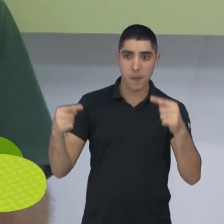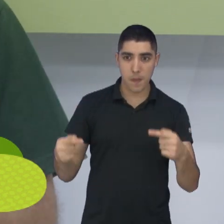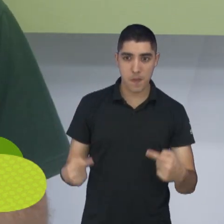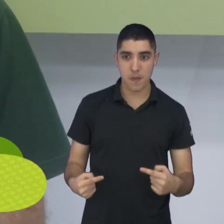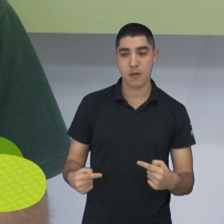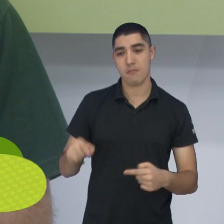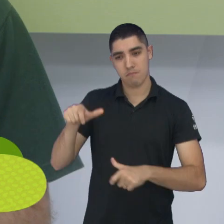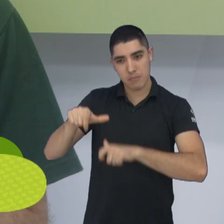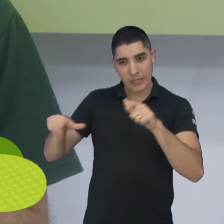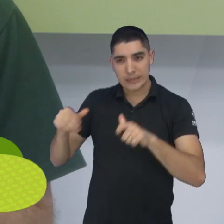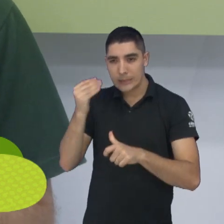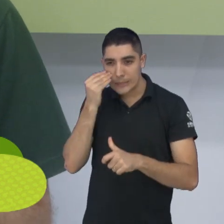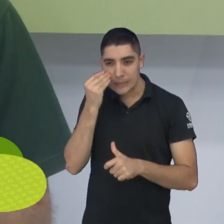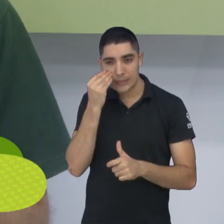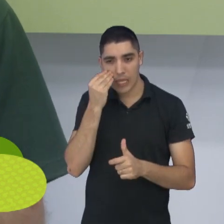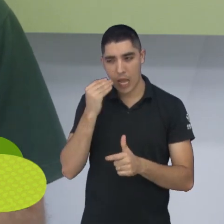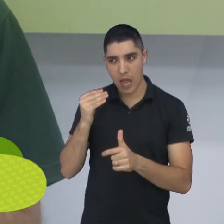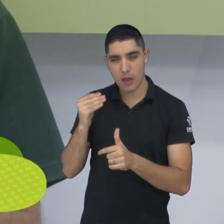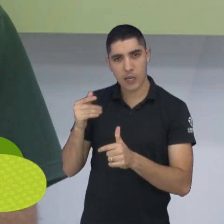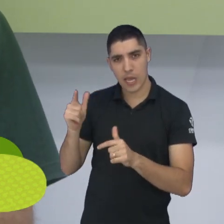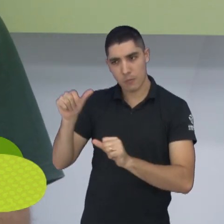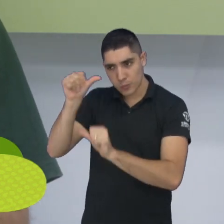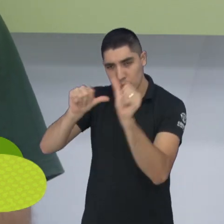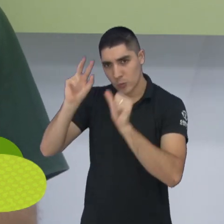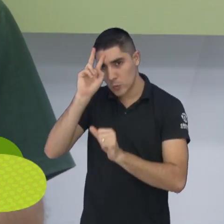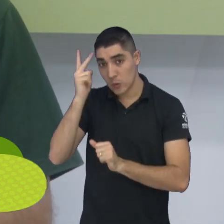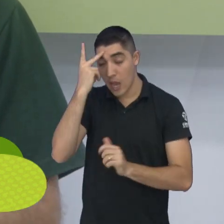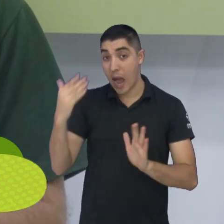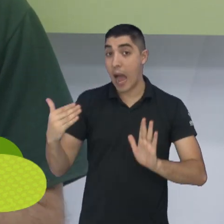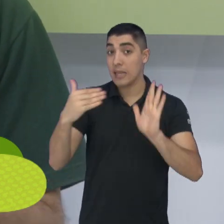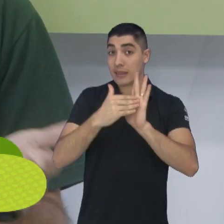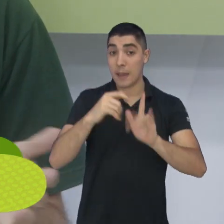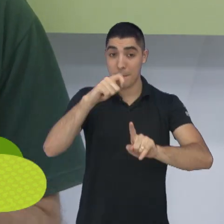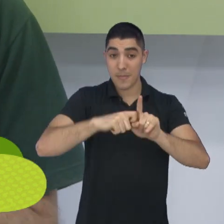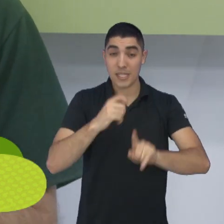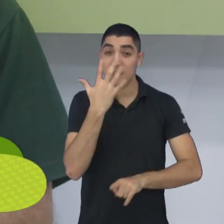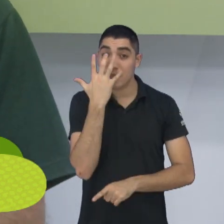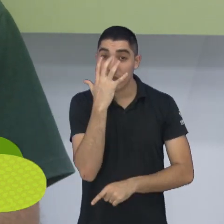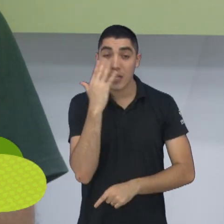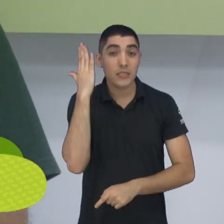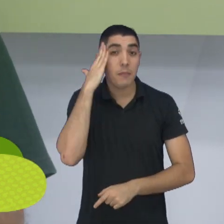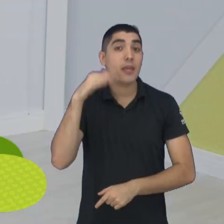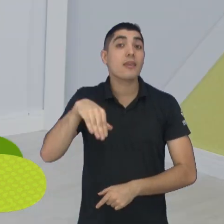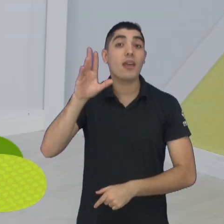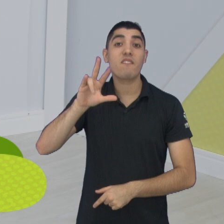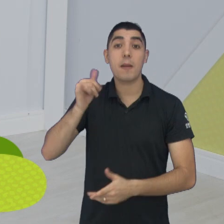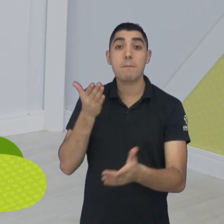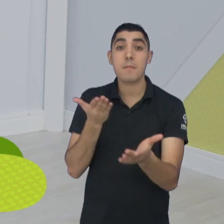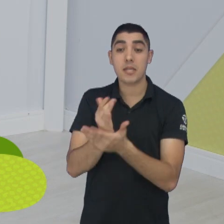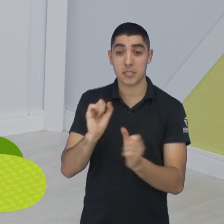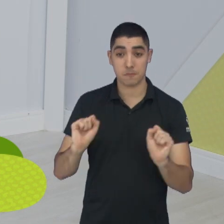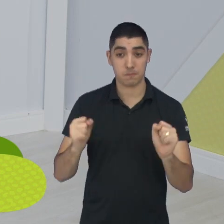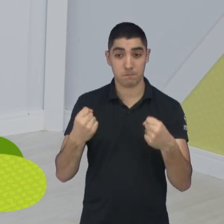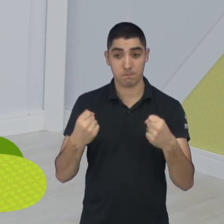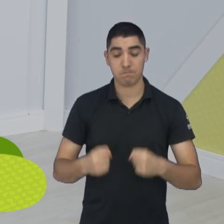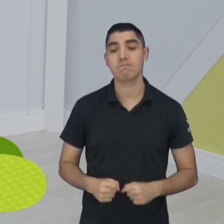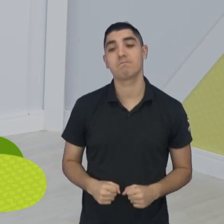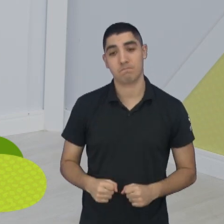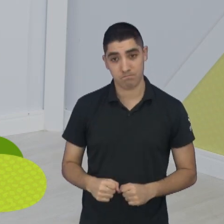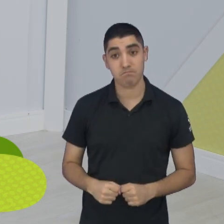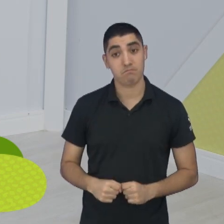se acertar aí, e até o final de fevereiro a gente sabe quem vão ser os 8 classificados. Pois é, talvez seja a